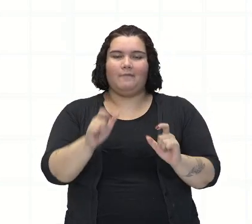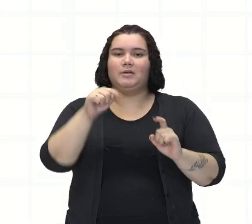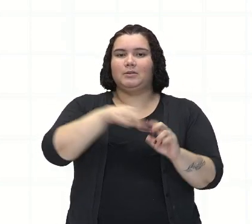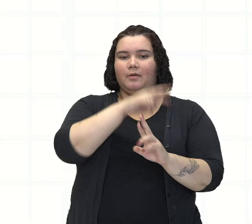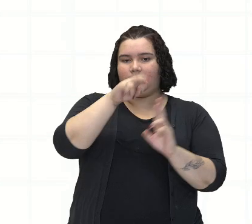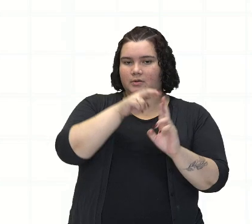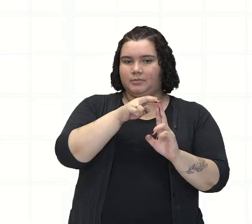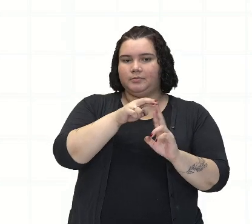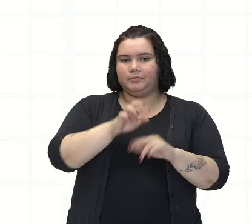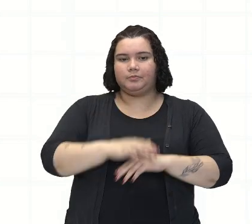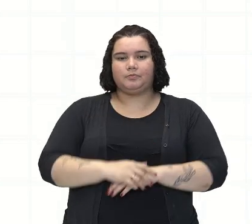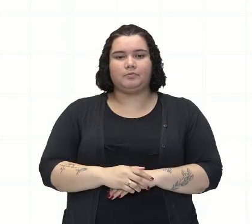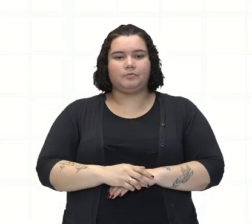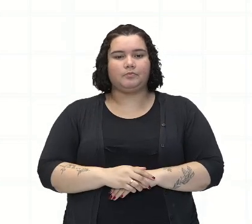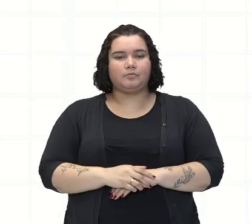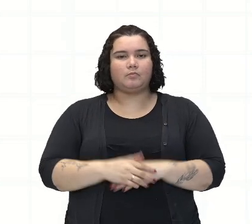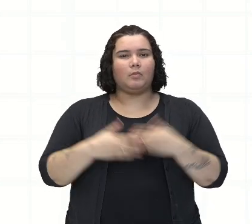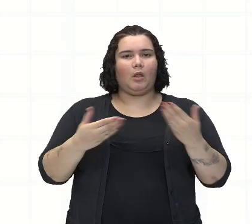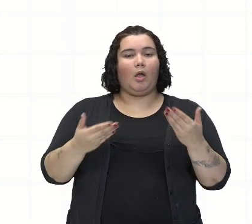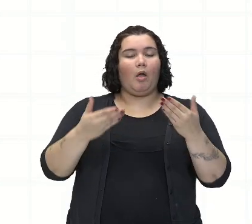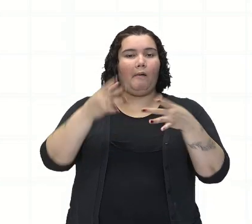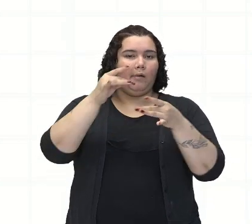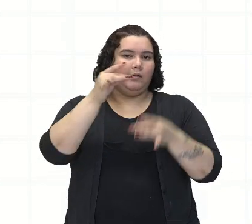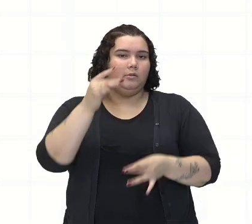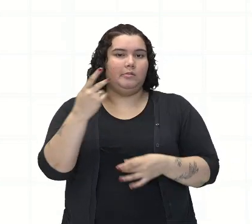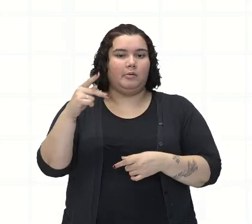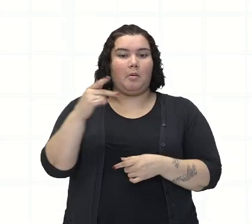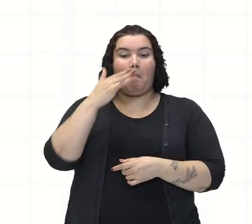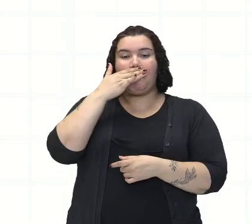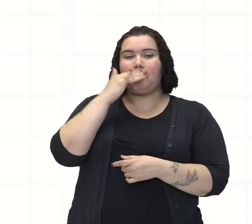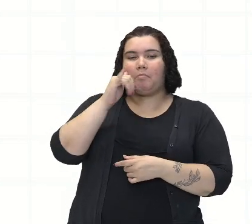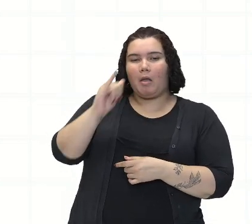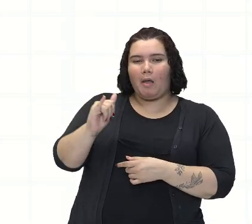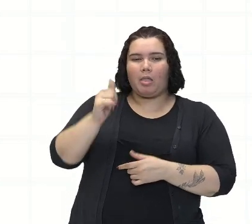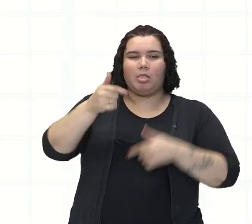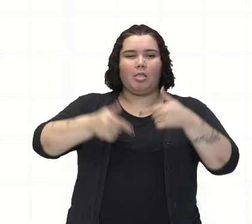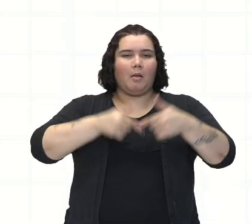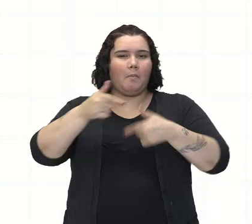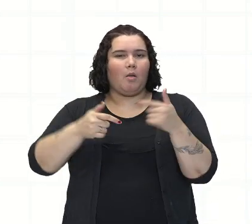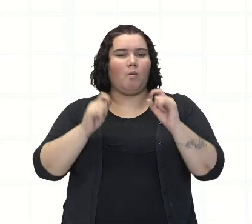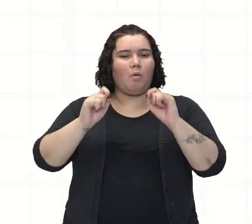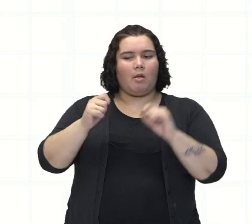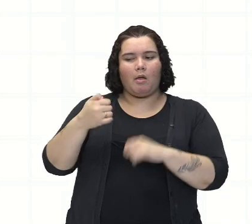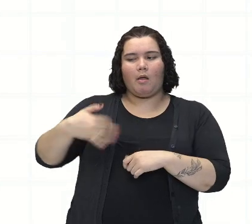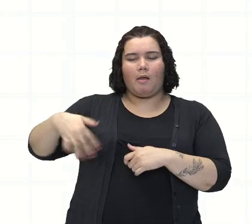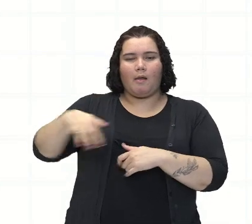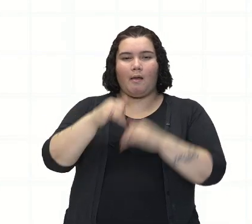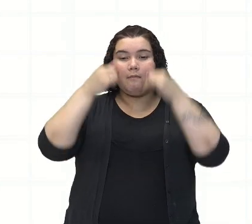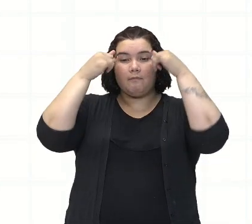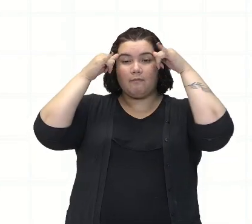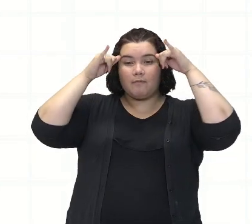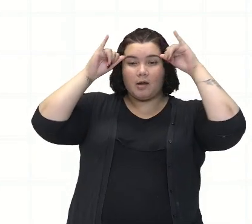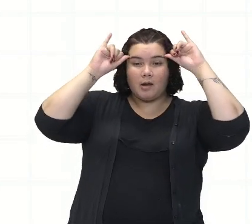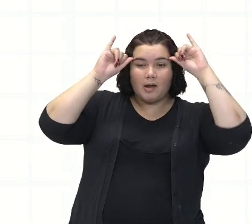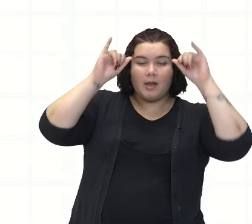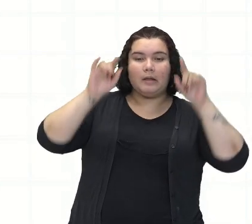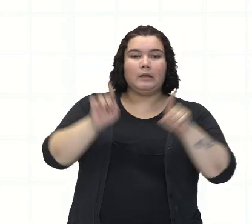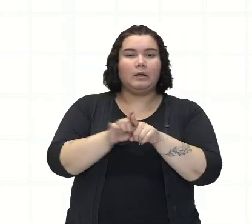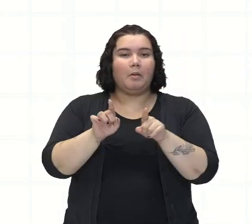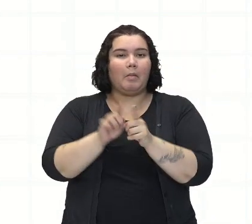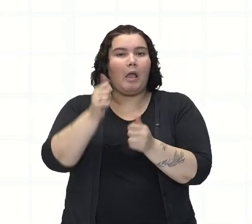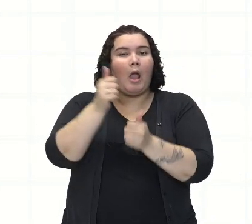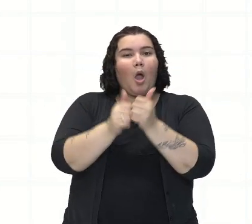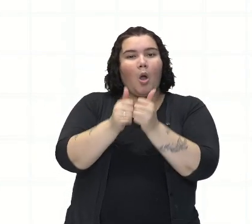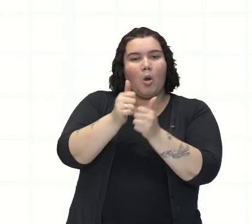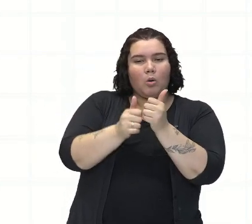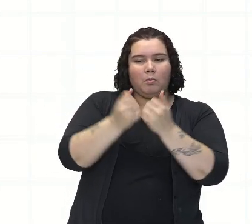particulares. Vamos ver então sobre o pai. O pai, pequeno sitiante, lidava com vacas e arroz. Então ele cuidava